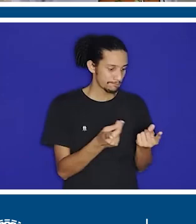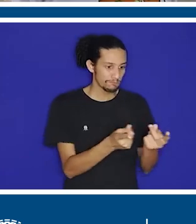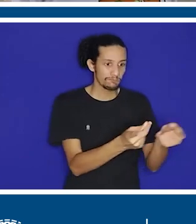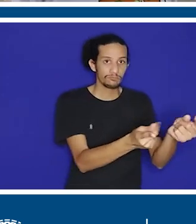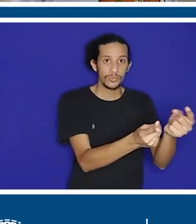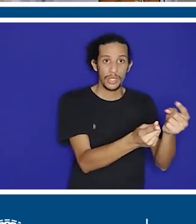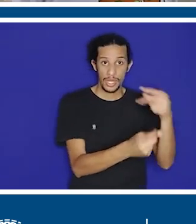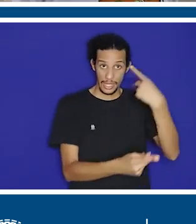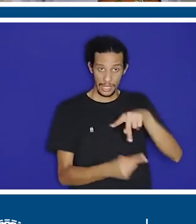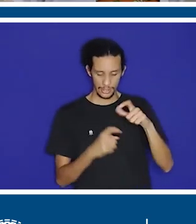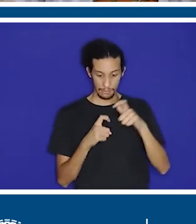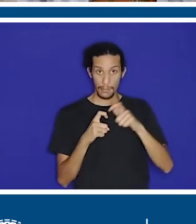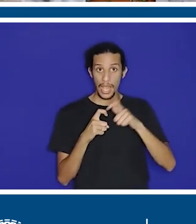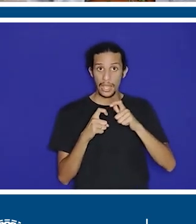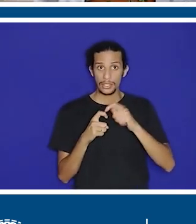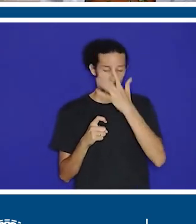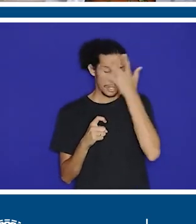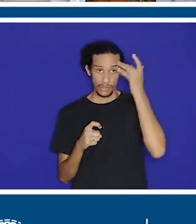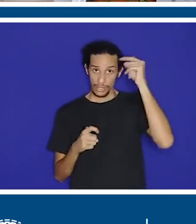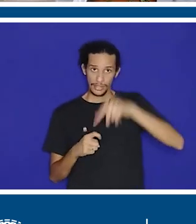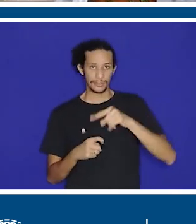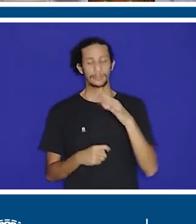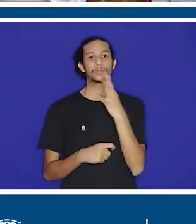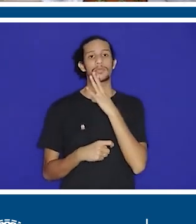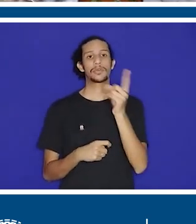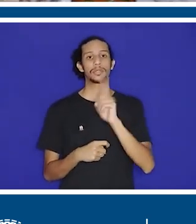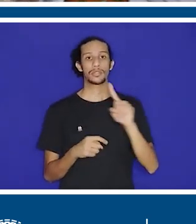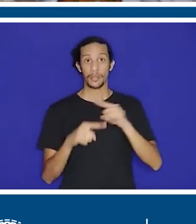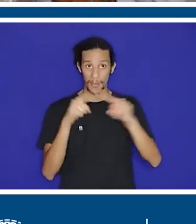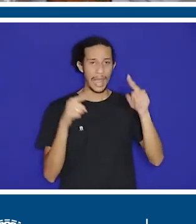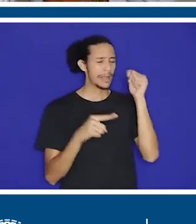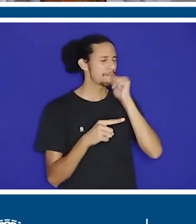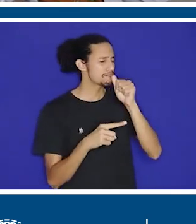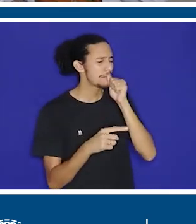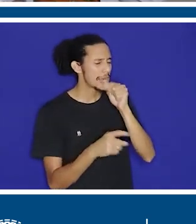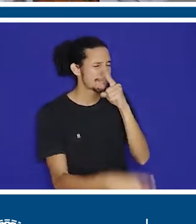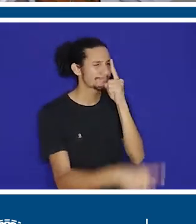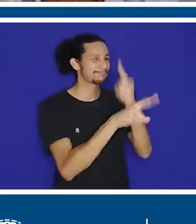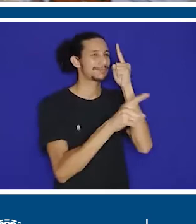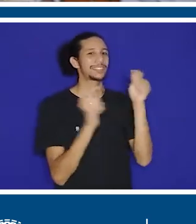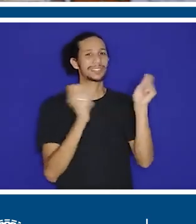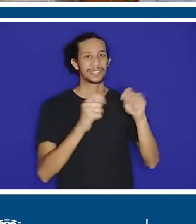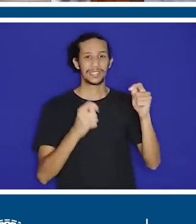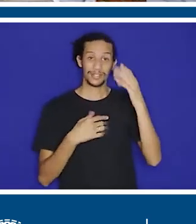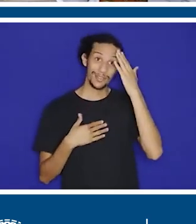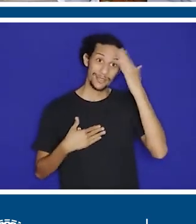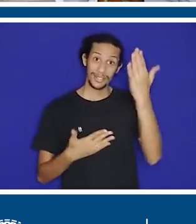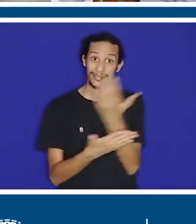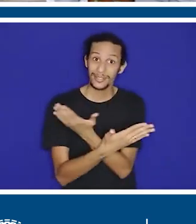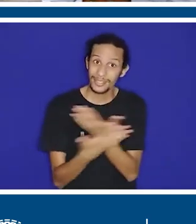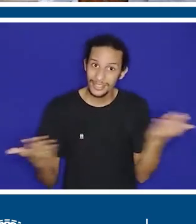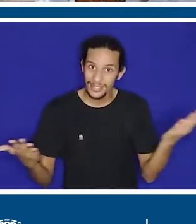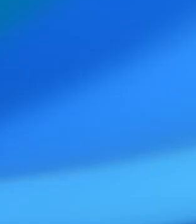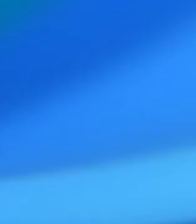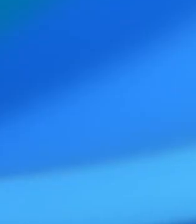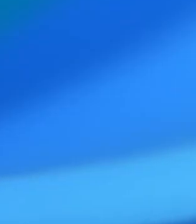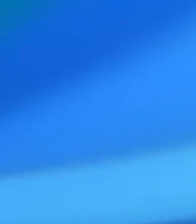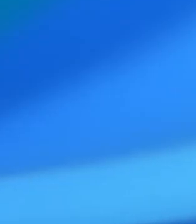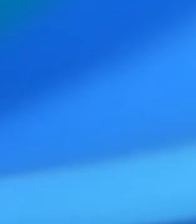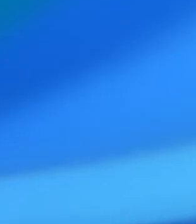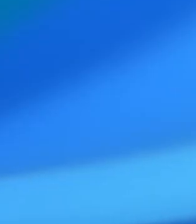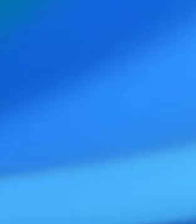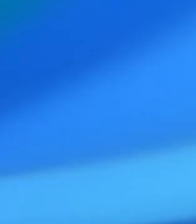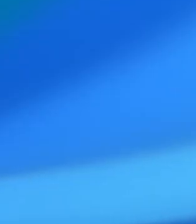qual os homens de cá e a medicina desconhecem, mas as mães sabem qual é. Tá? Obrigado, tá, gente?